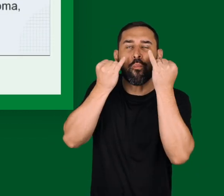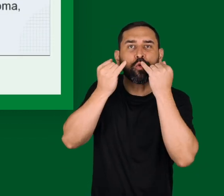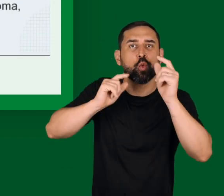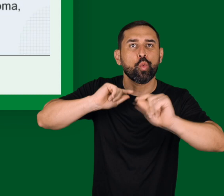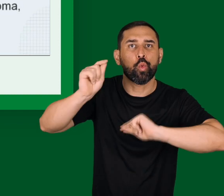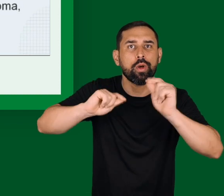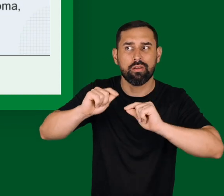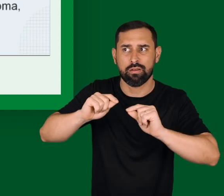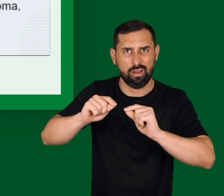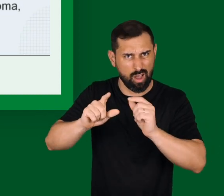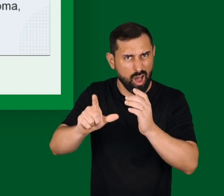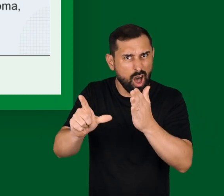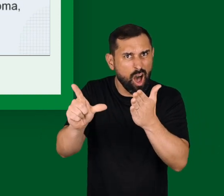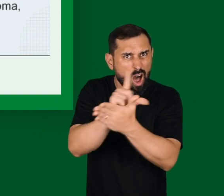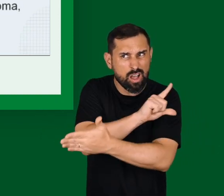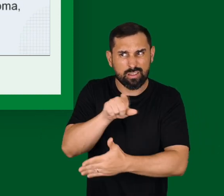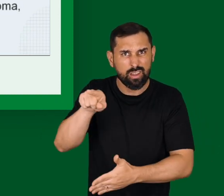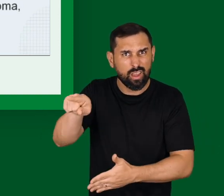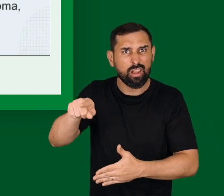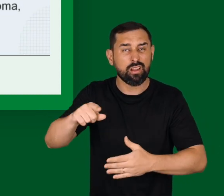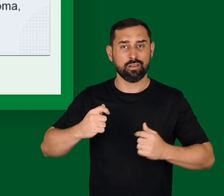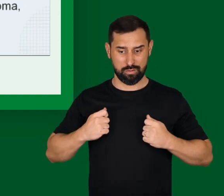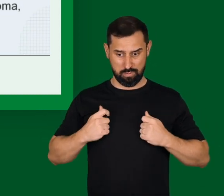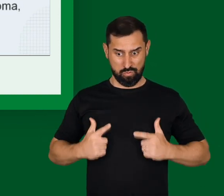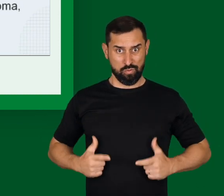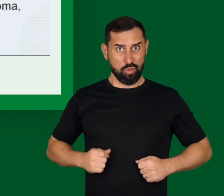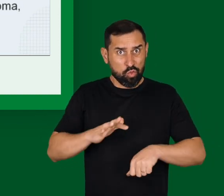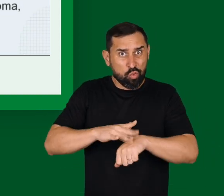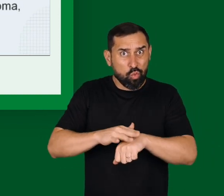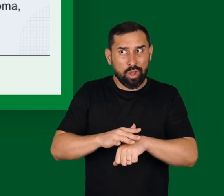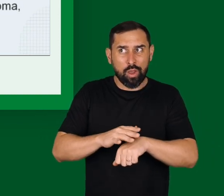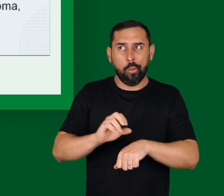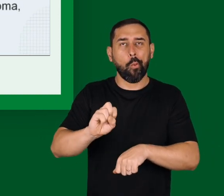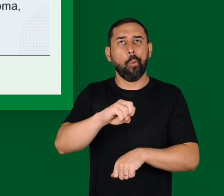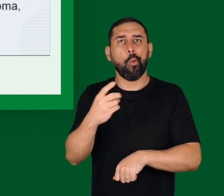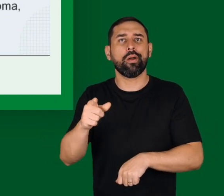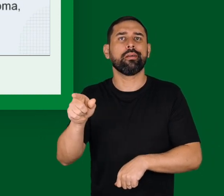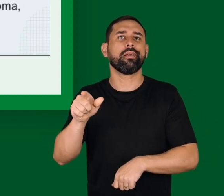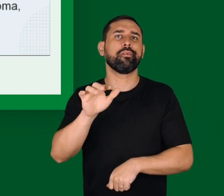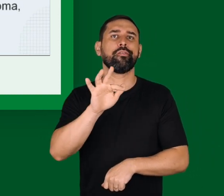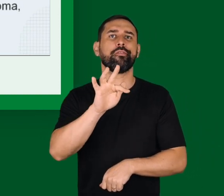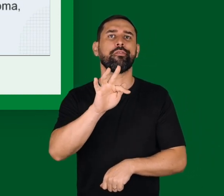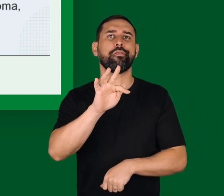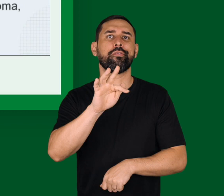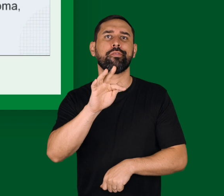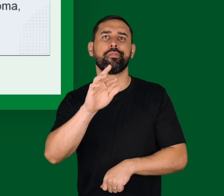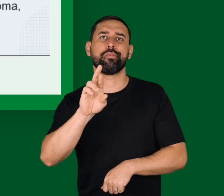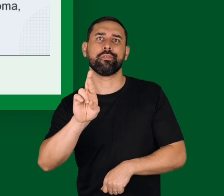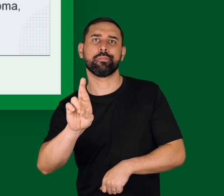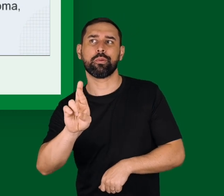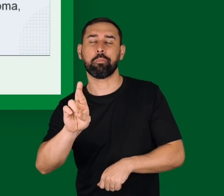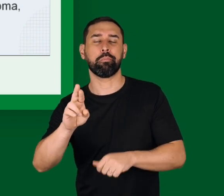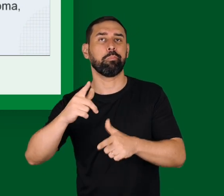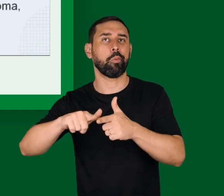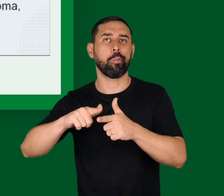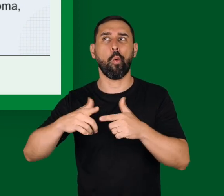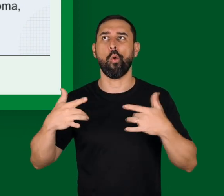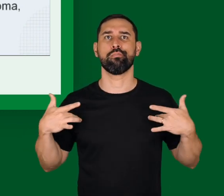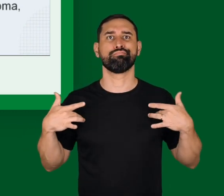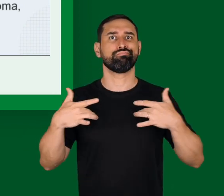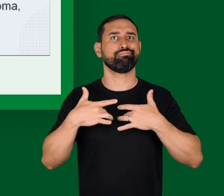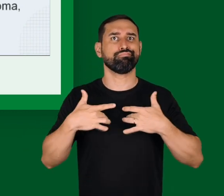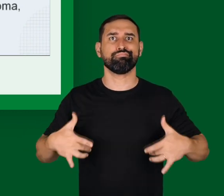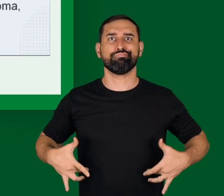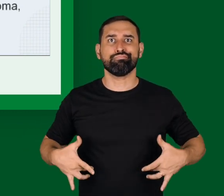essa criança? Ah, não, o histórico dela é de uma doença pulmonar, ela vem com história de aumento da frequência respiratória, que é um